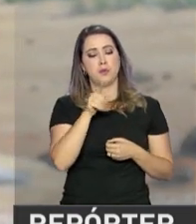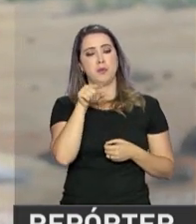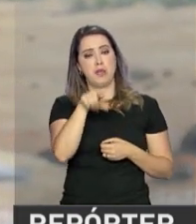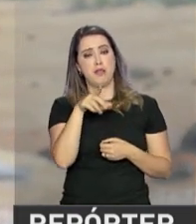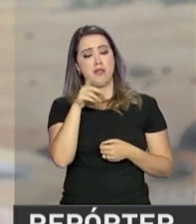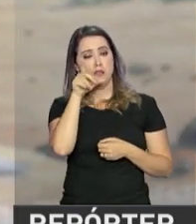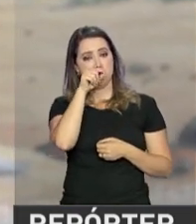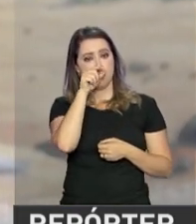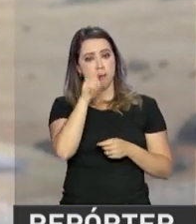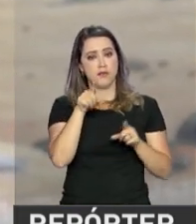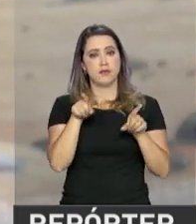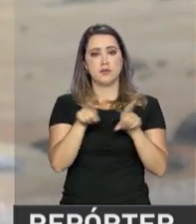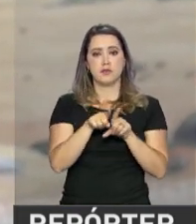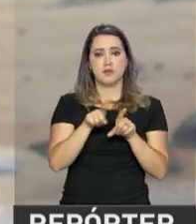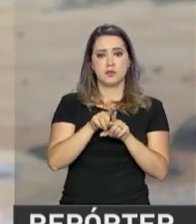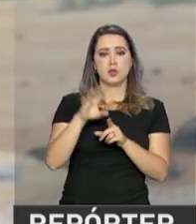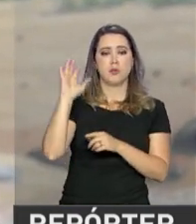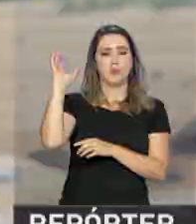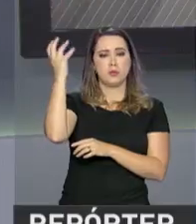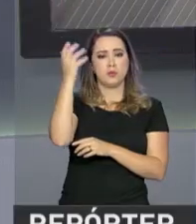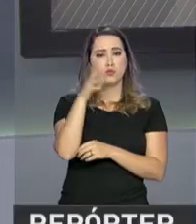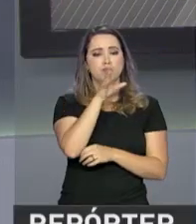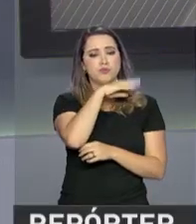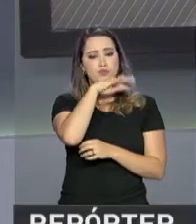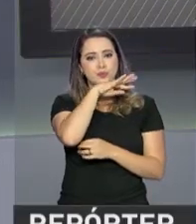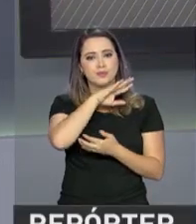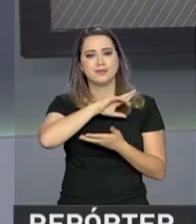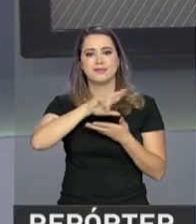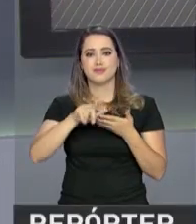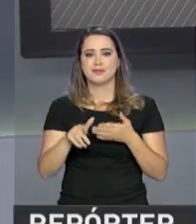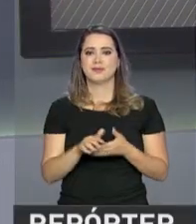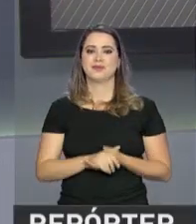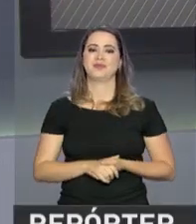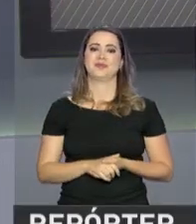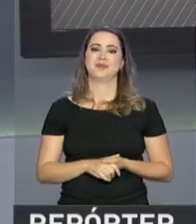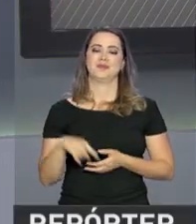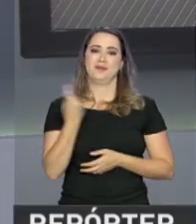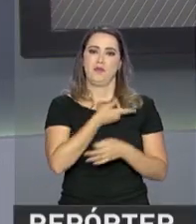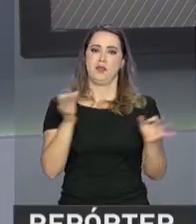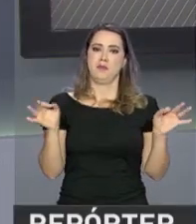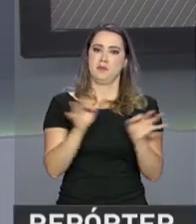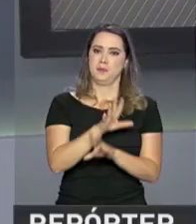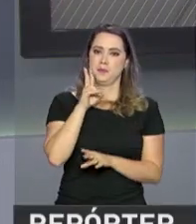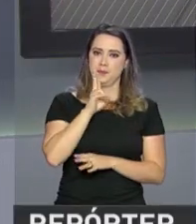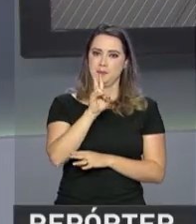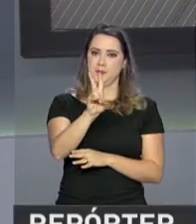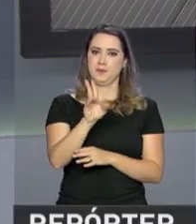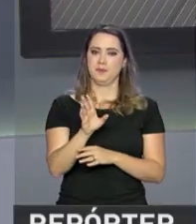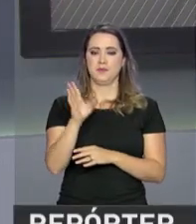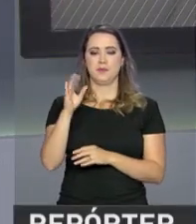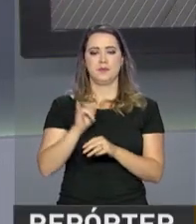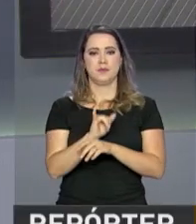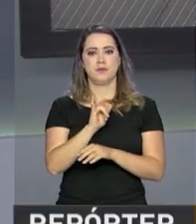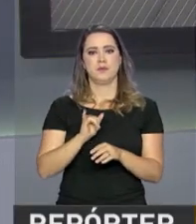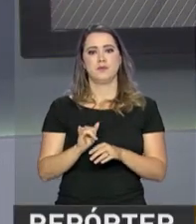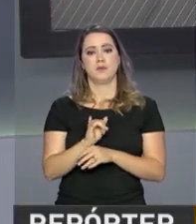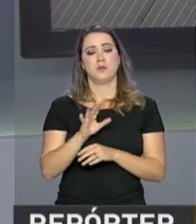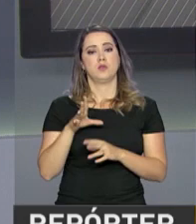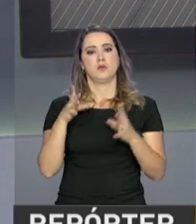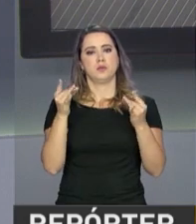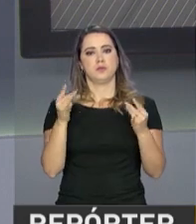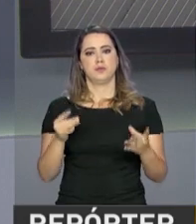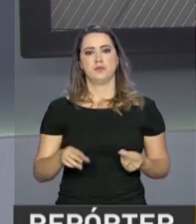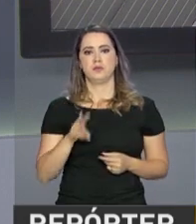ave e para o bem da biodiversidade a gente fica por aqui você pode rever as reportagens no youtube e